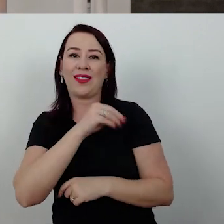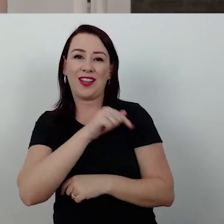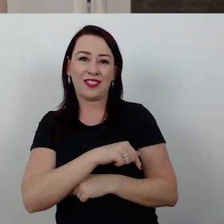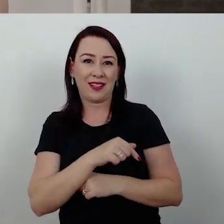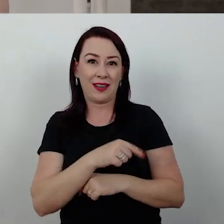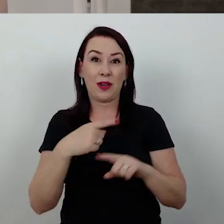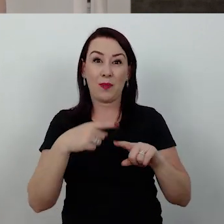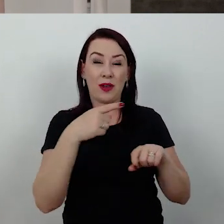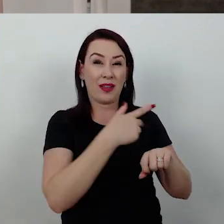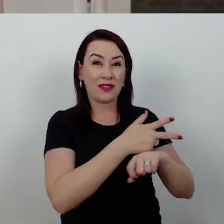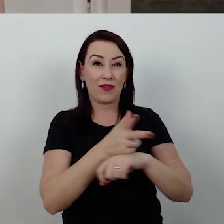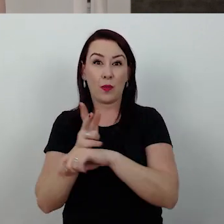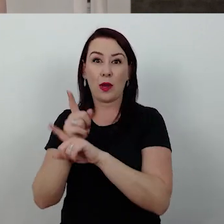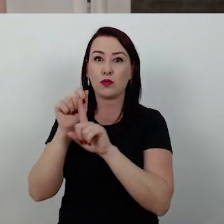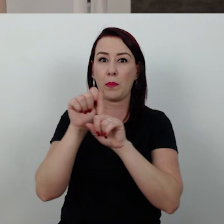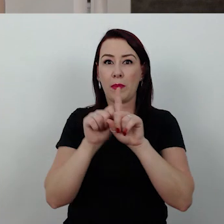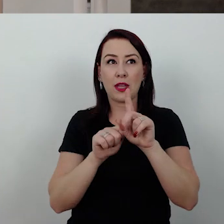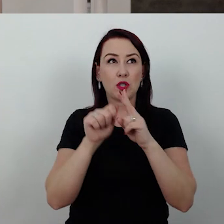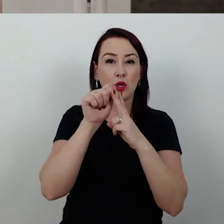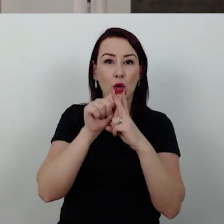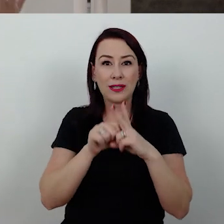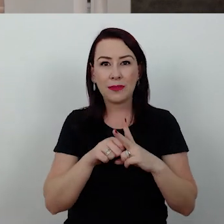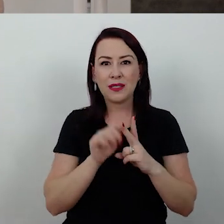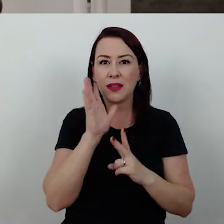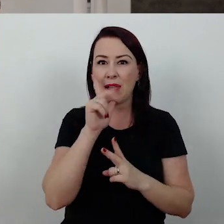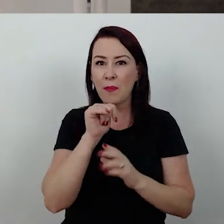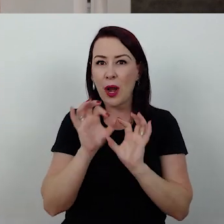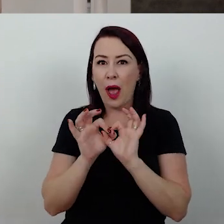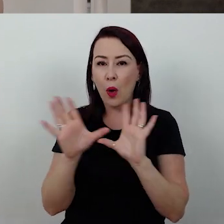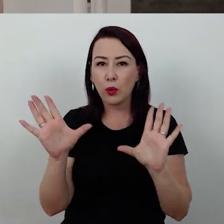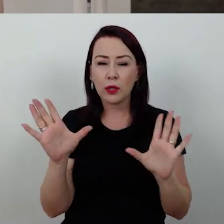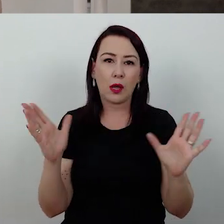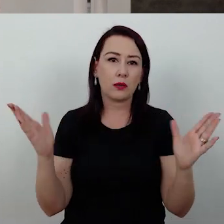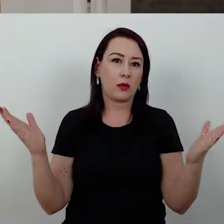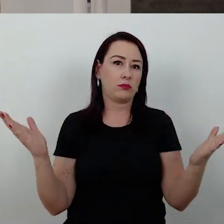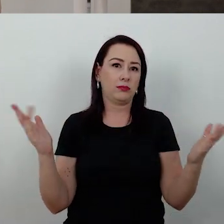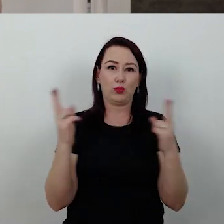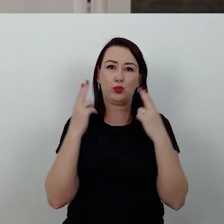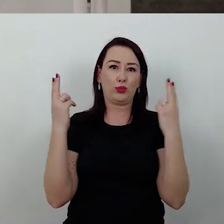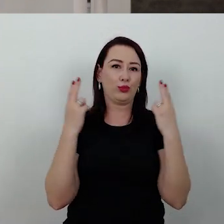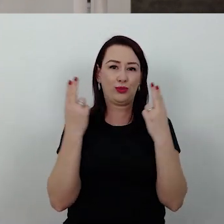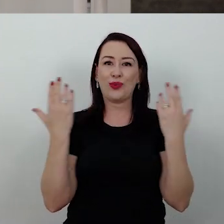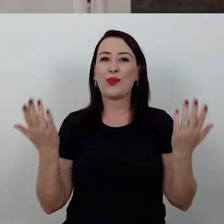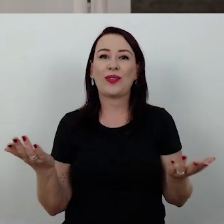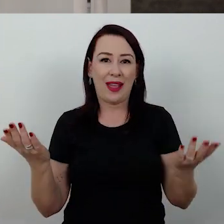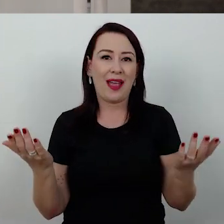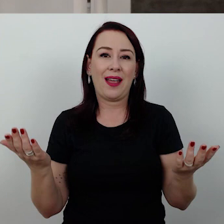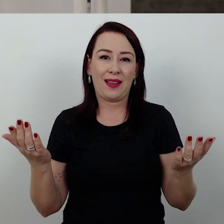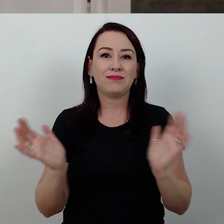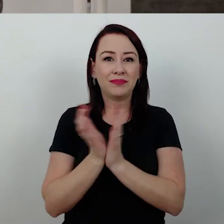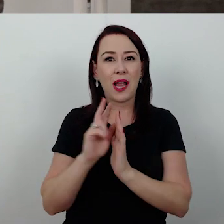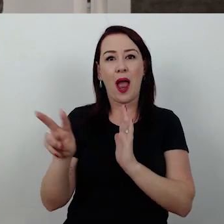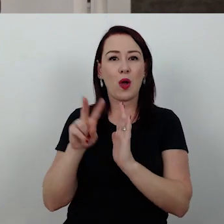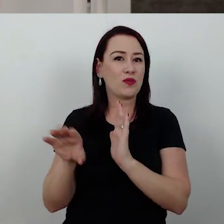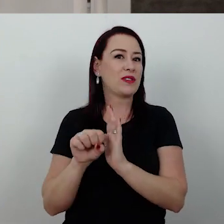em fazer uma filmagem que você vai ter 1 mês, 2 meses para conseguir uma liberação, a gente está falando de uma realidade completamente fora